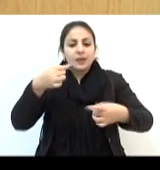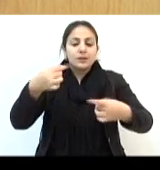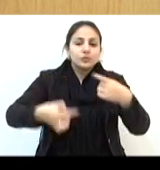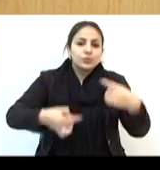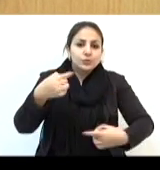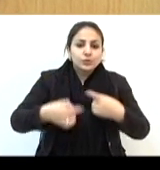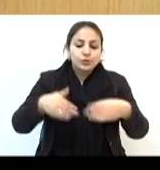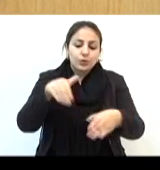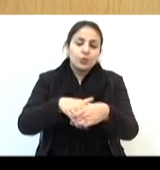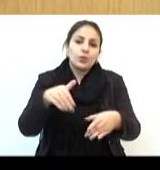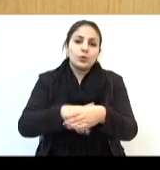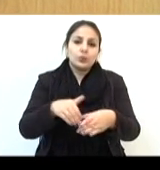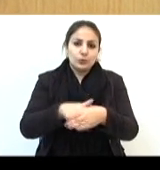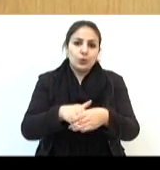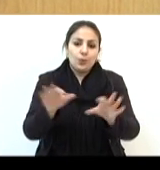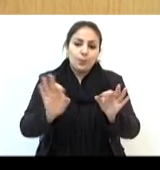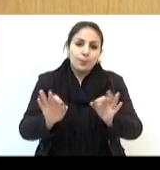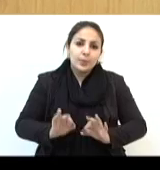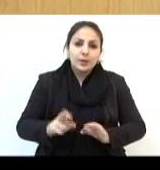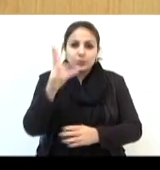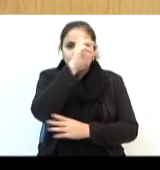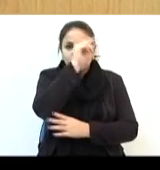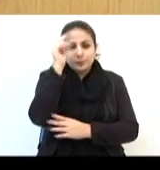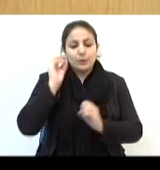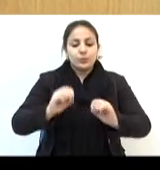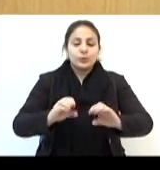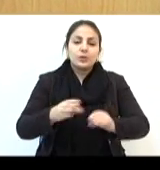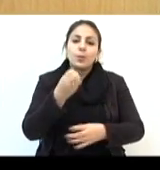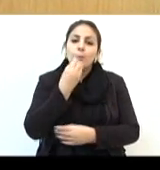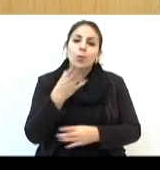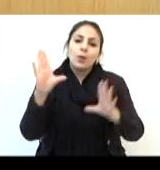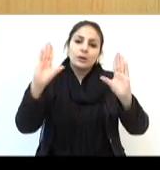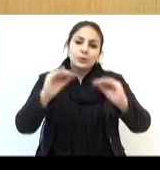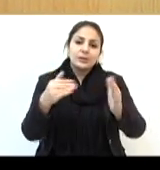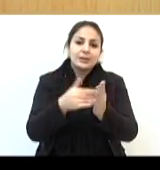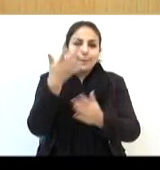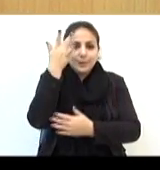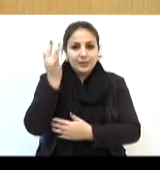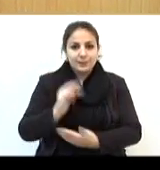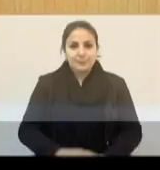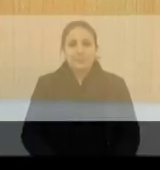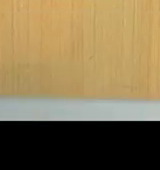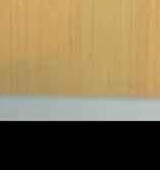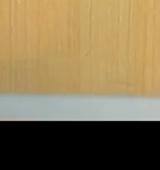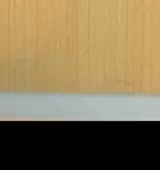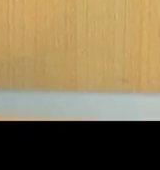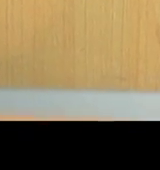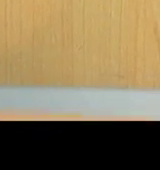votou o Plano Municipal de Educação. Uma ótima noite e até amanhã.